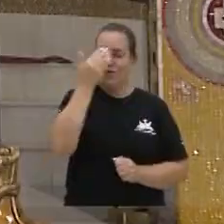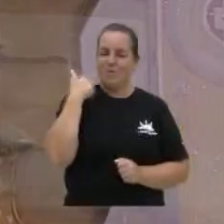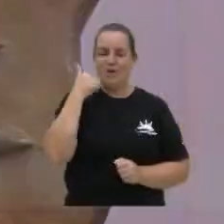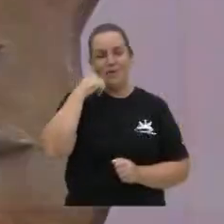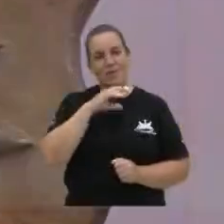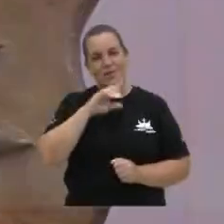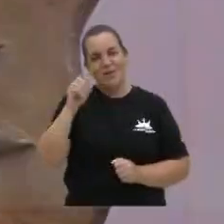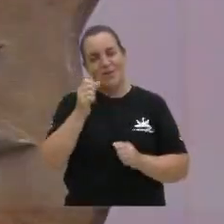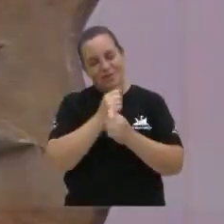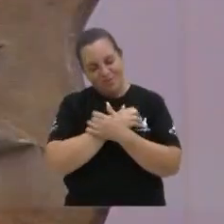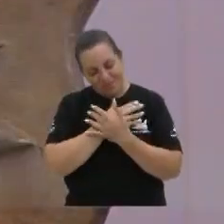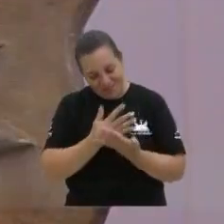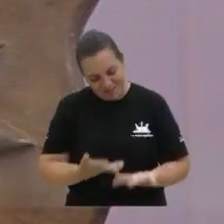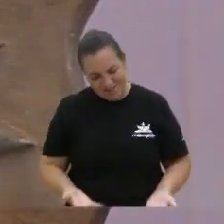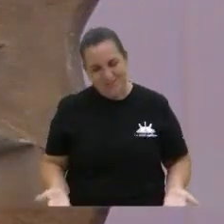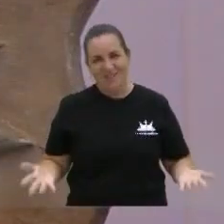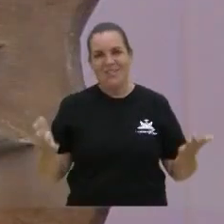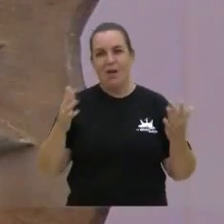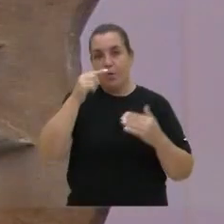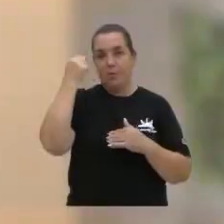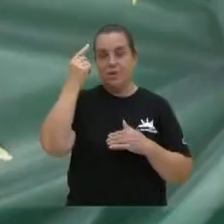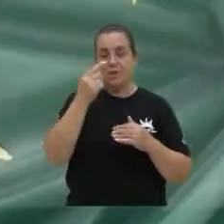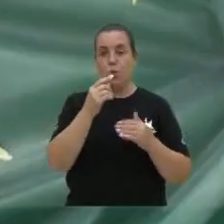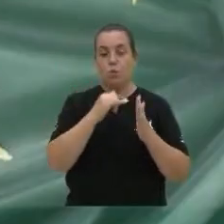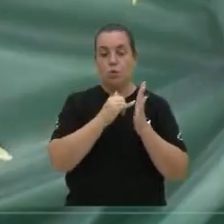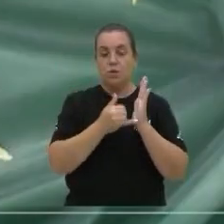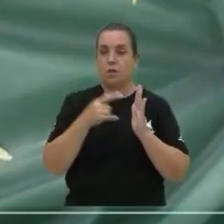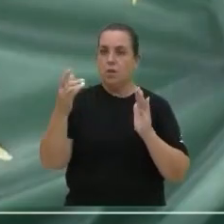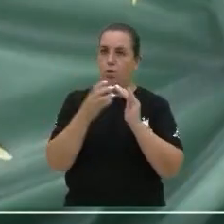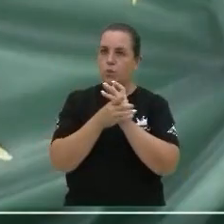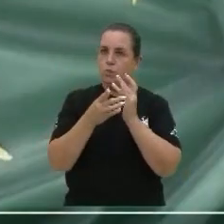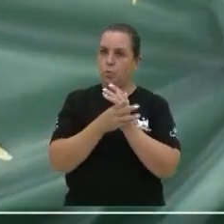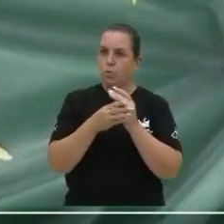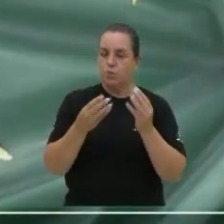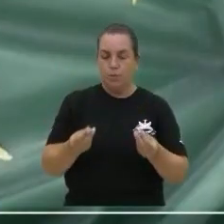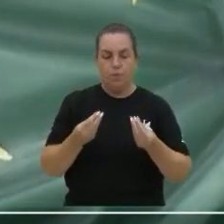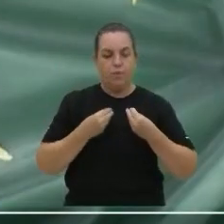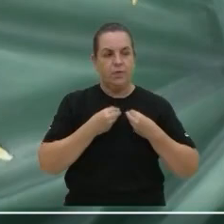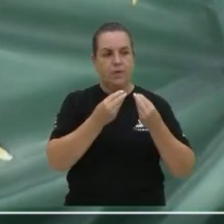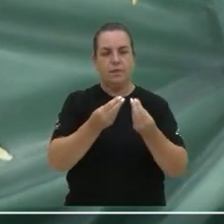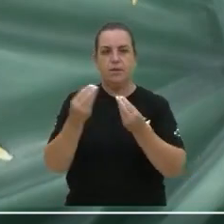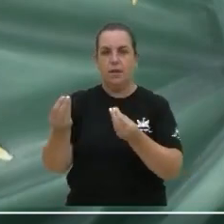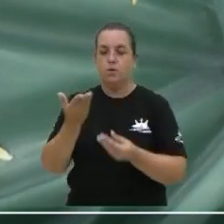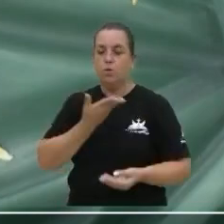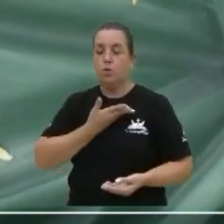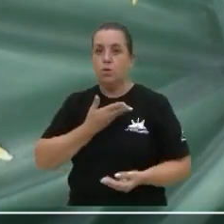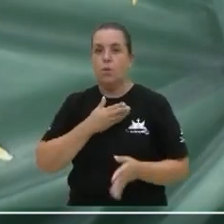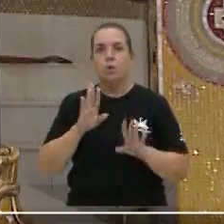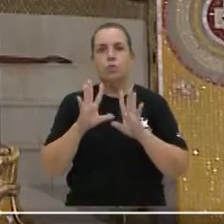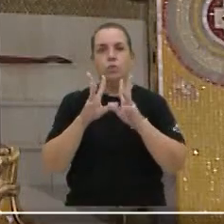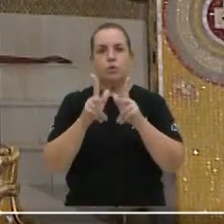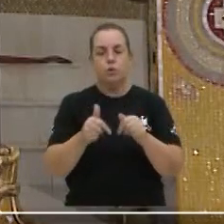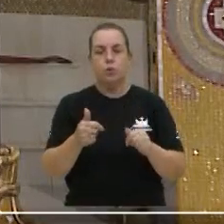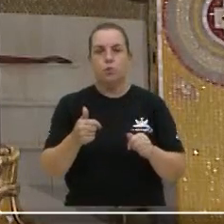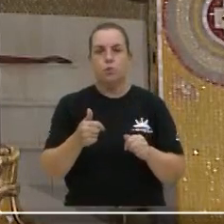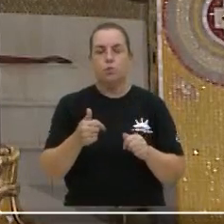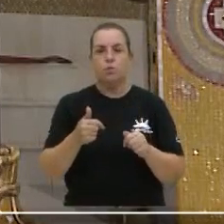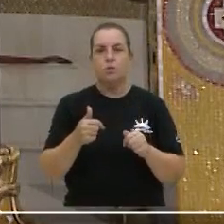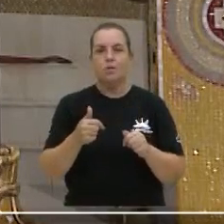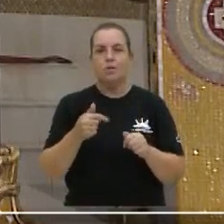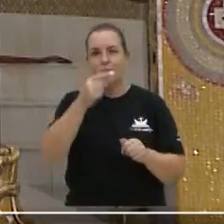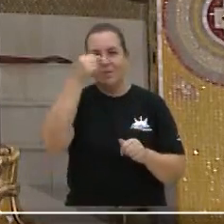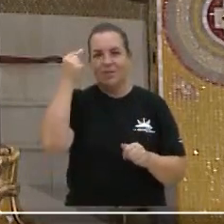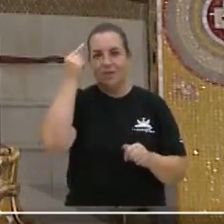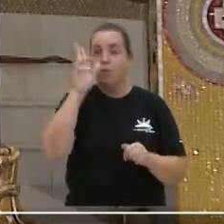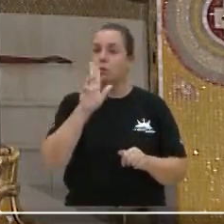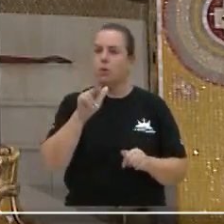de Deus, Nossa Senhora de Guadalupe, São José, seu Esposo providenciai, os apóstolos e mártires e todos os